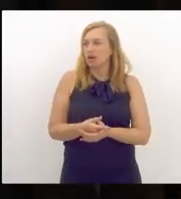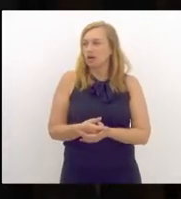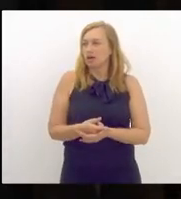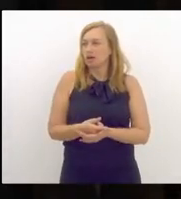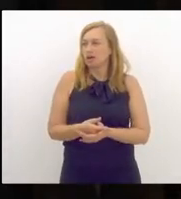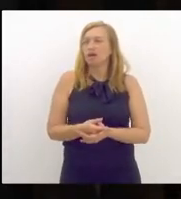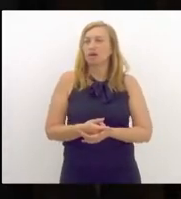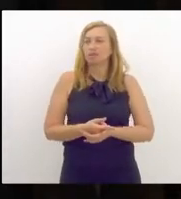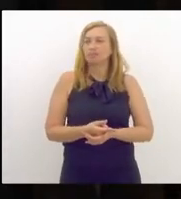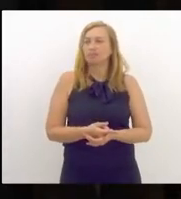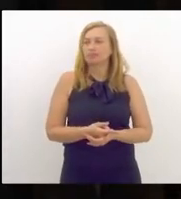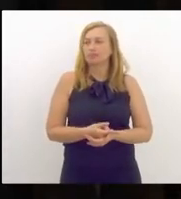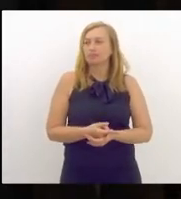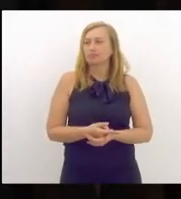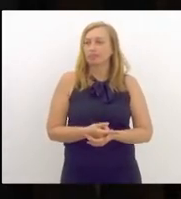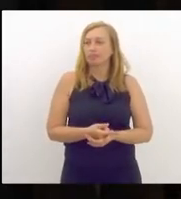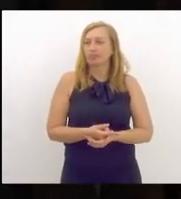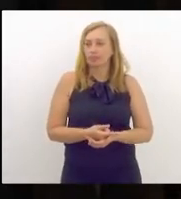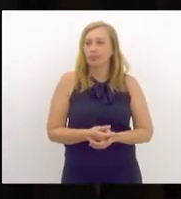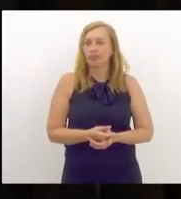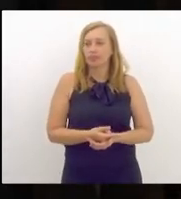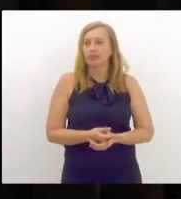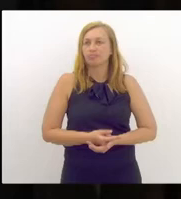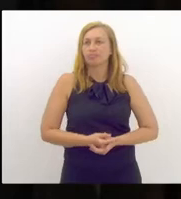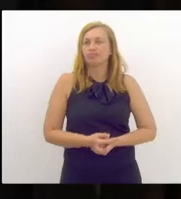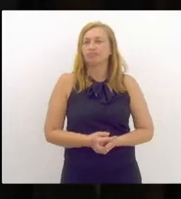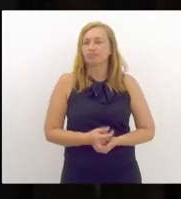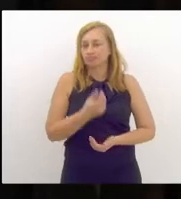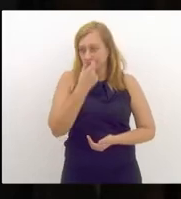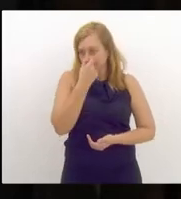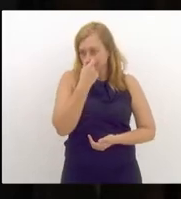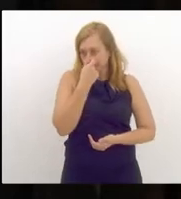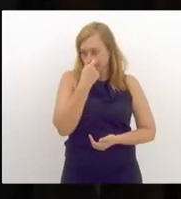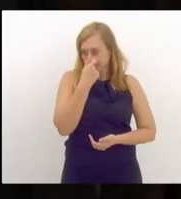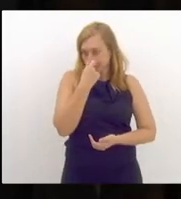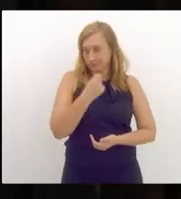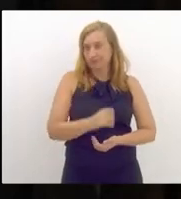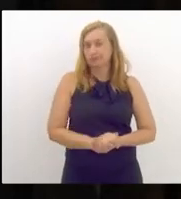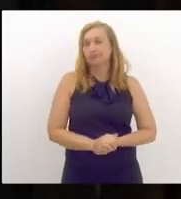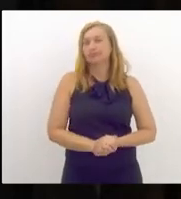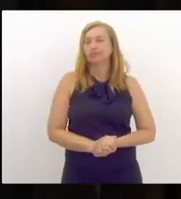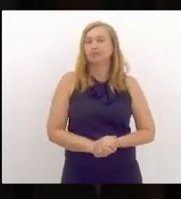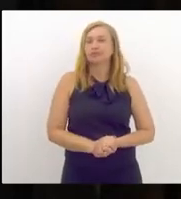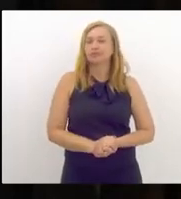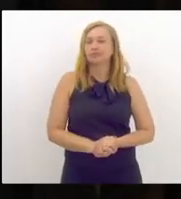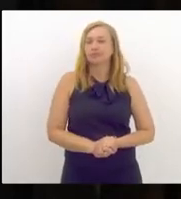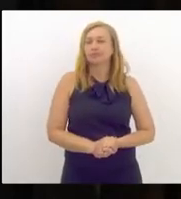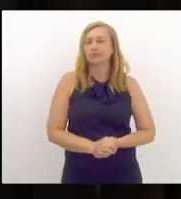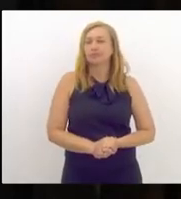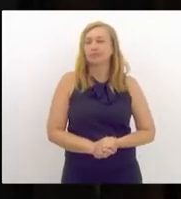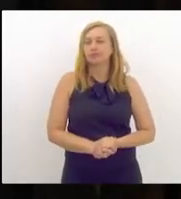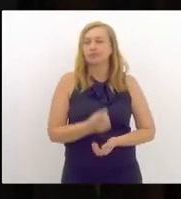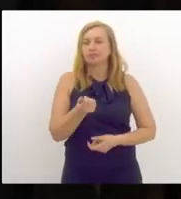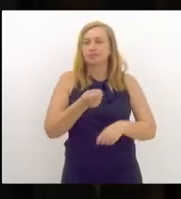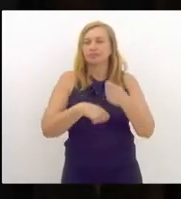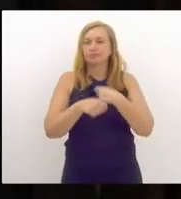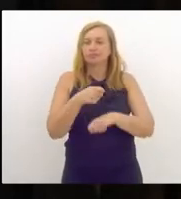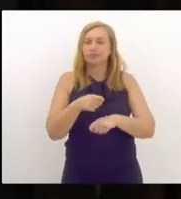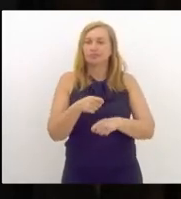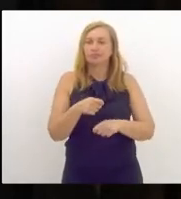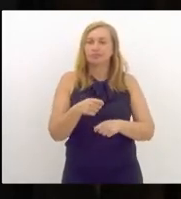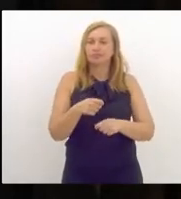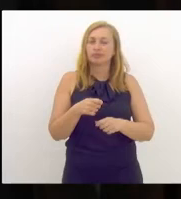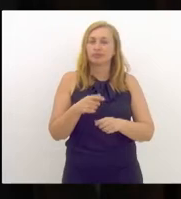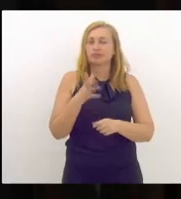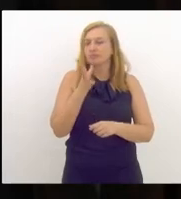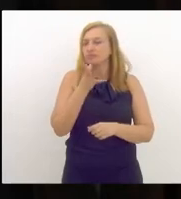então é uma crise é uma crise estrutural muito muito profunda nós somos é a economia que menos cresceu desde os